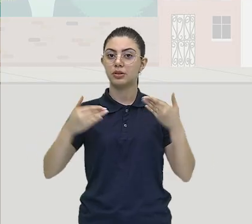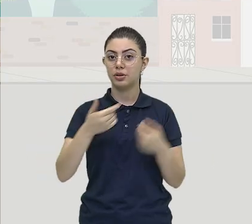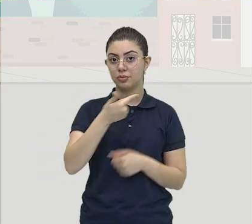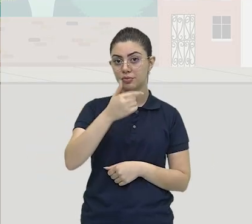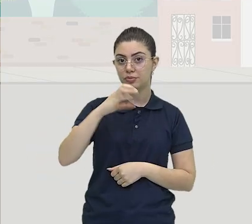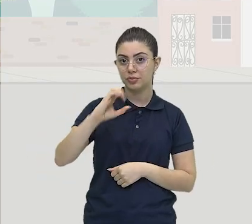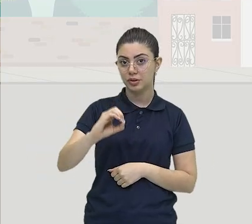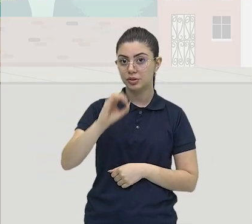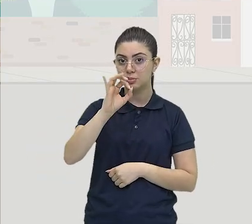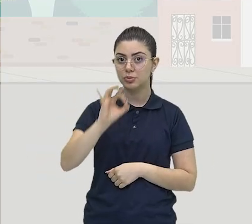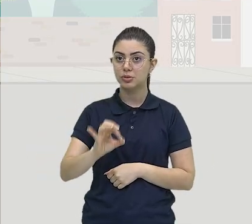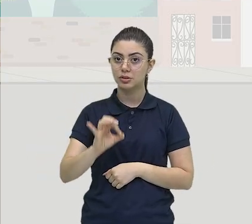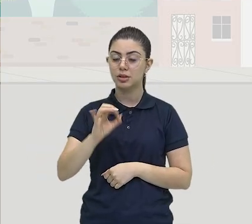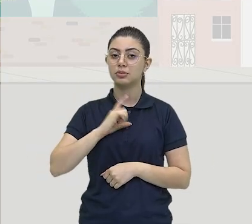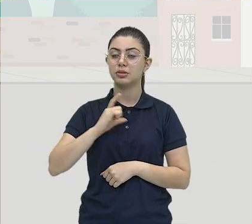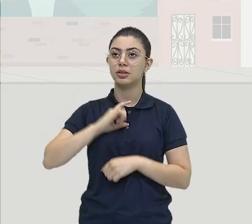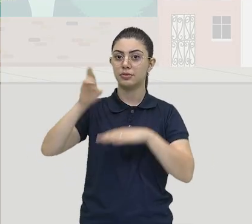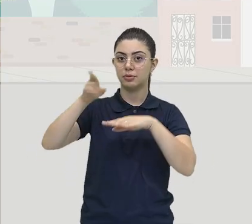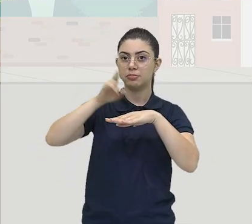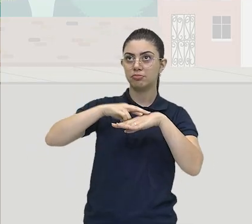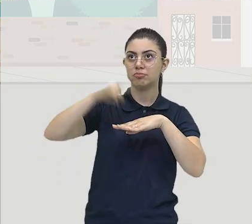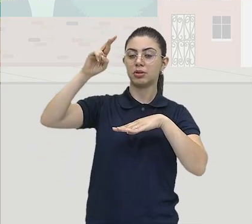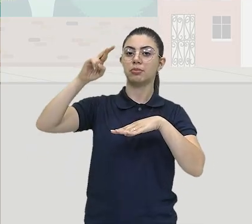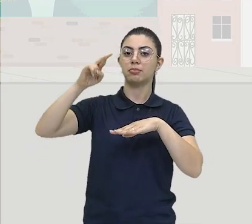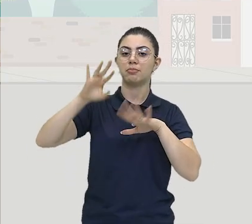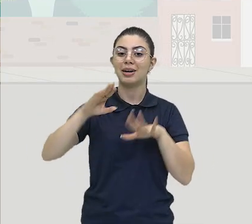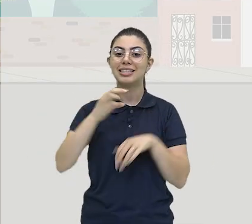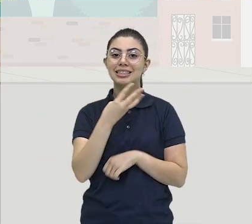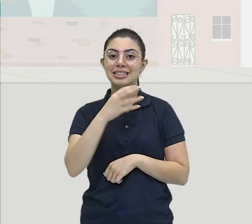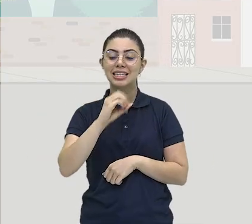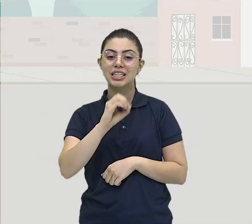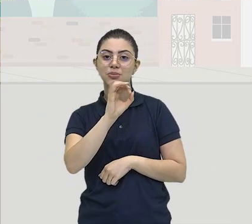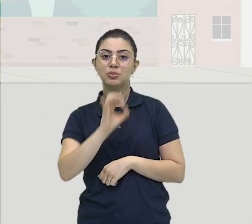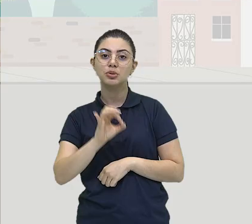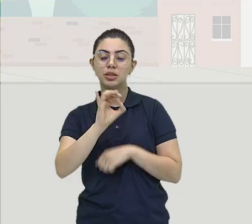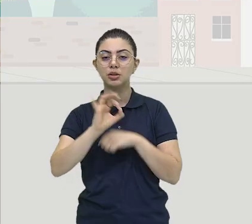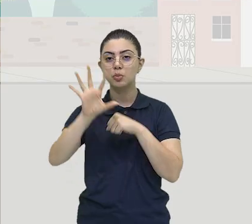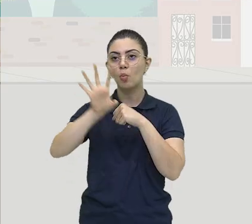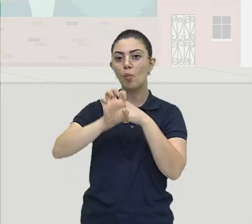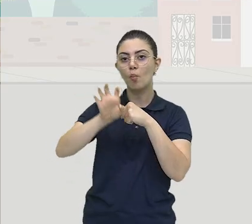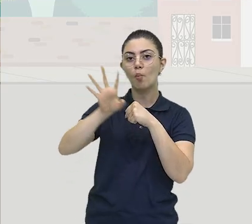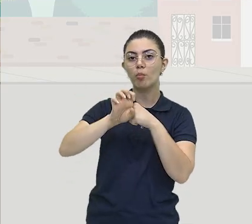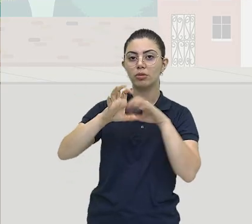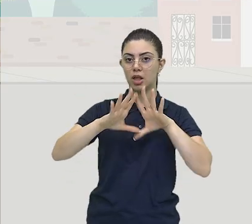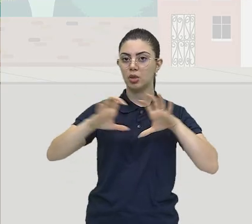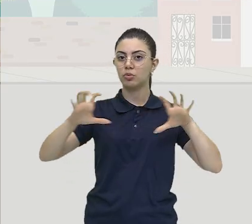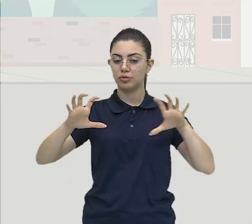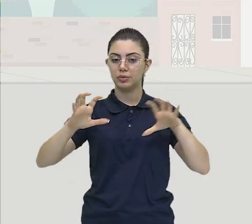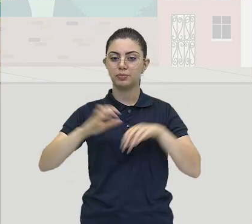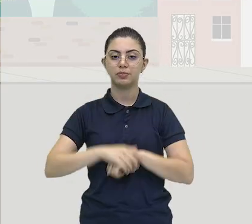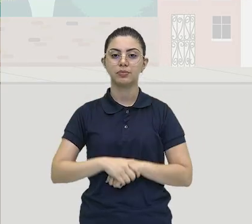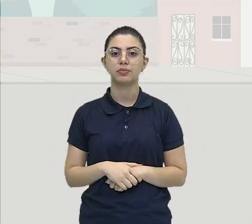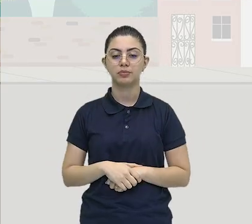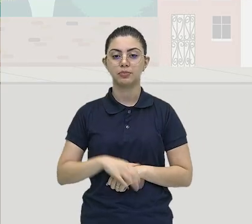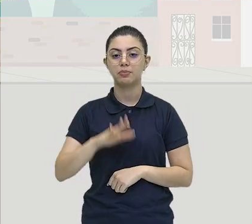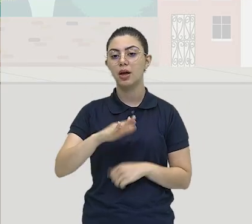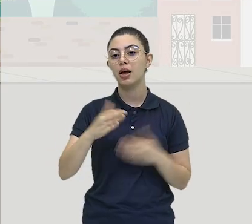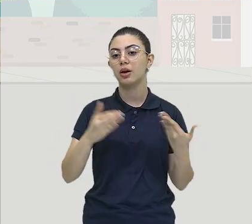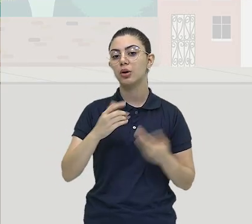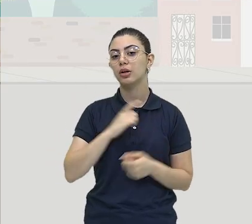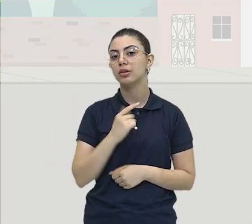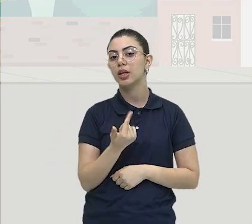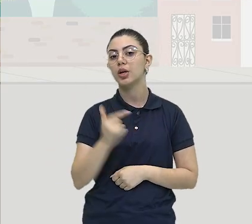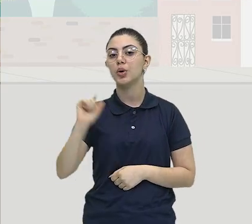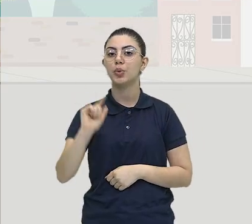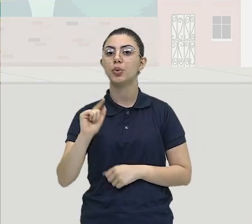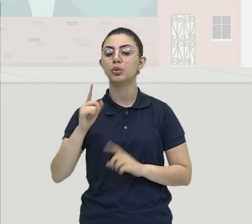20% foi refletido de volta para a atmosfera e 3% apenas que foi ali absorvido pelas nuvens. Na sequência, a gente vai ver agora as